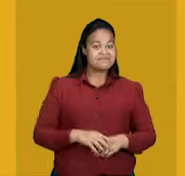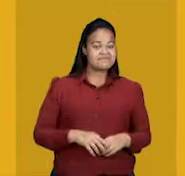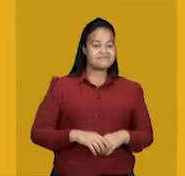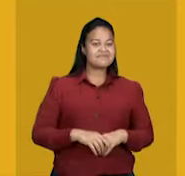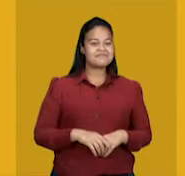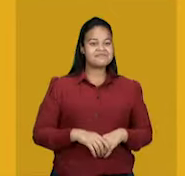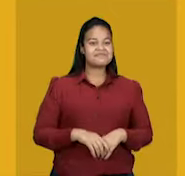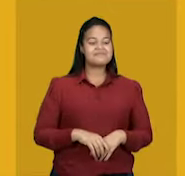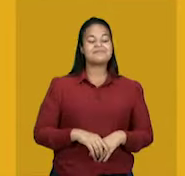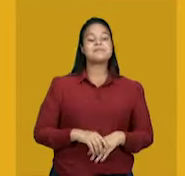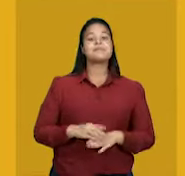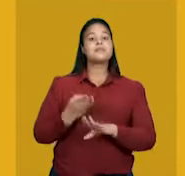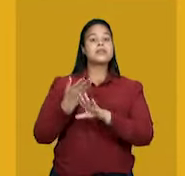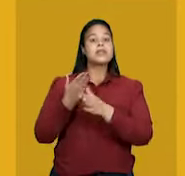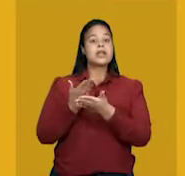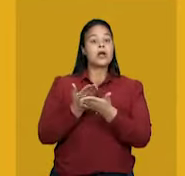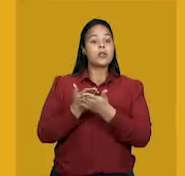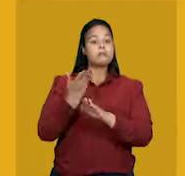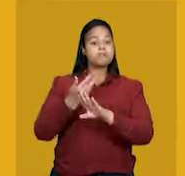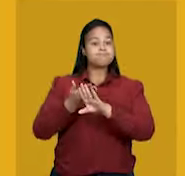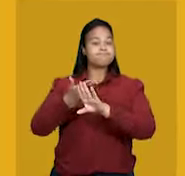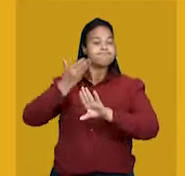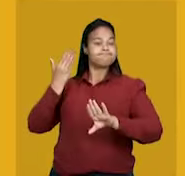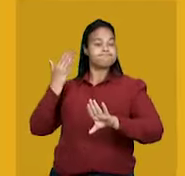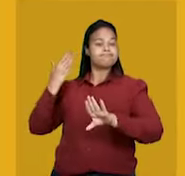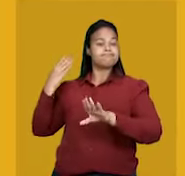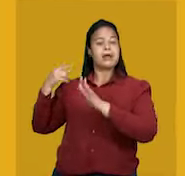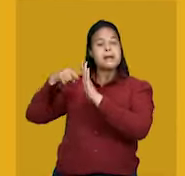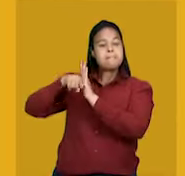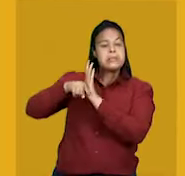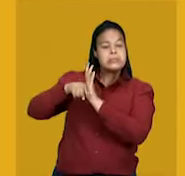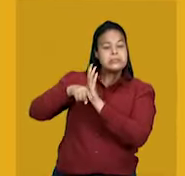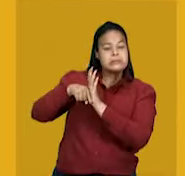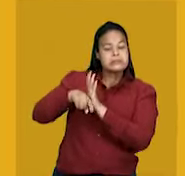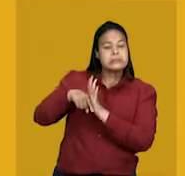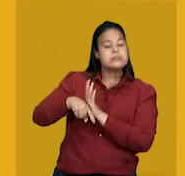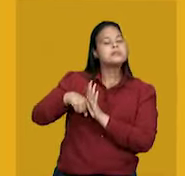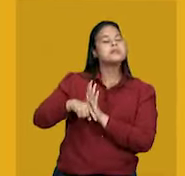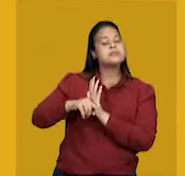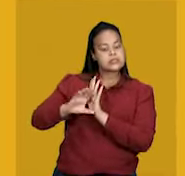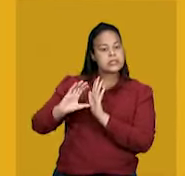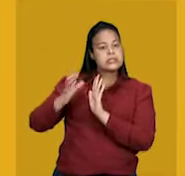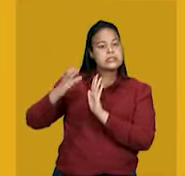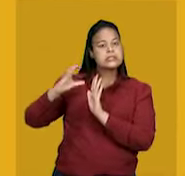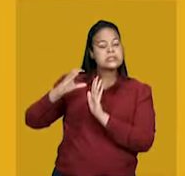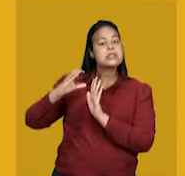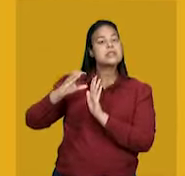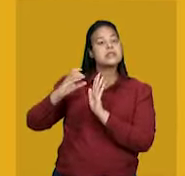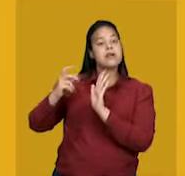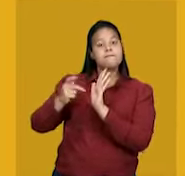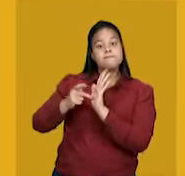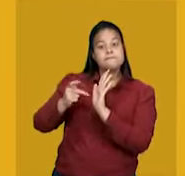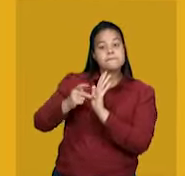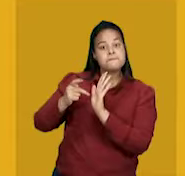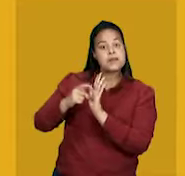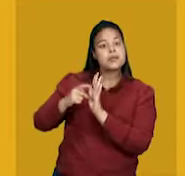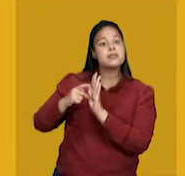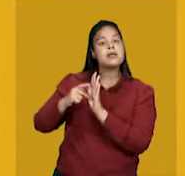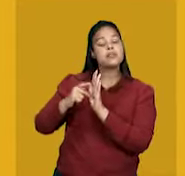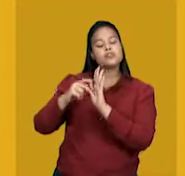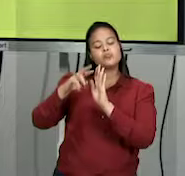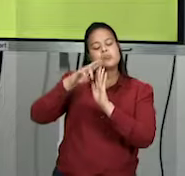Na aula passada, entendemos que a ciência é um processo de investigação da realidade e que segue um método